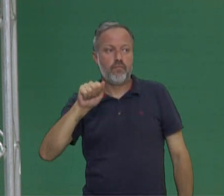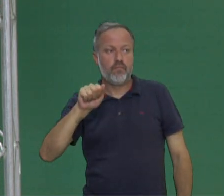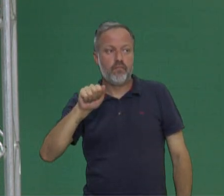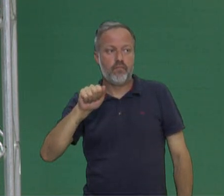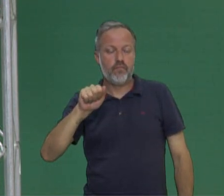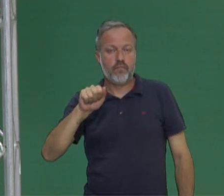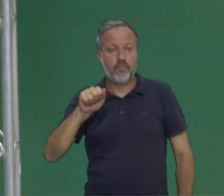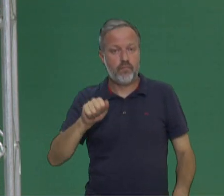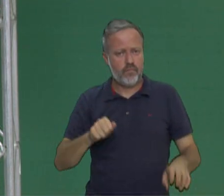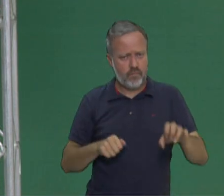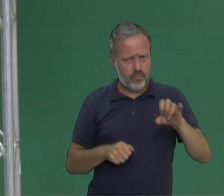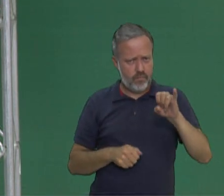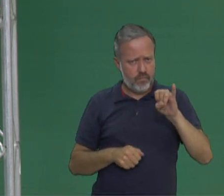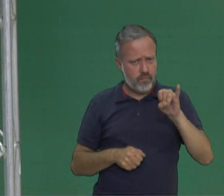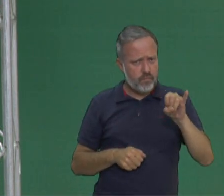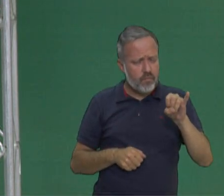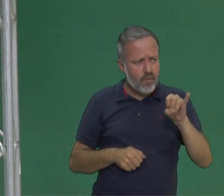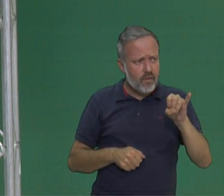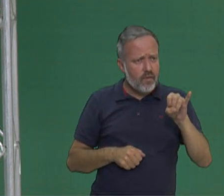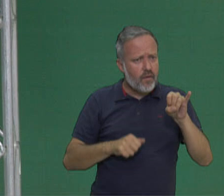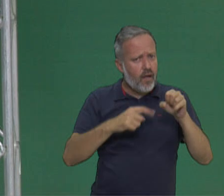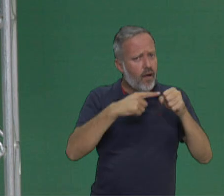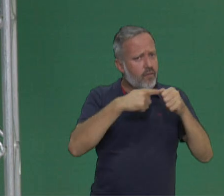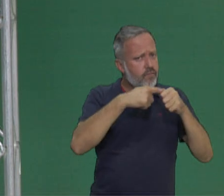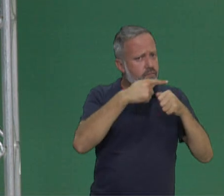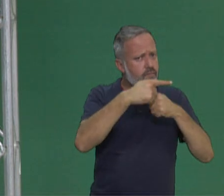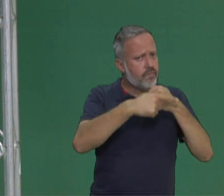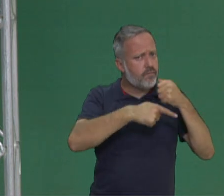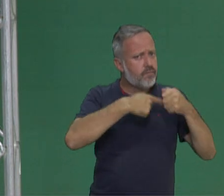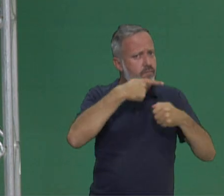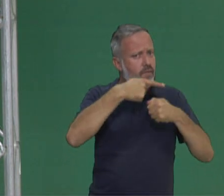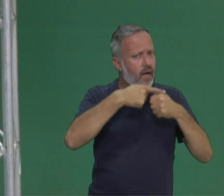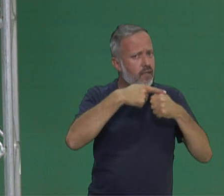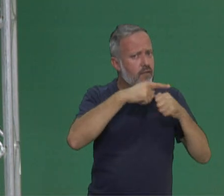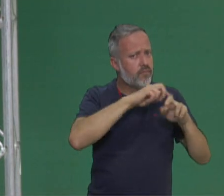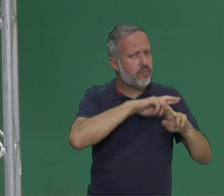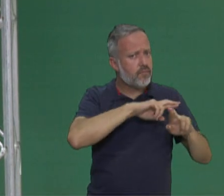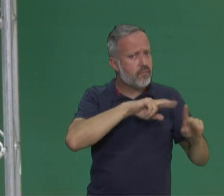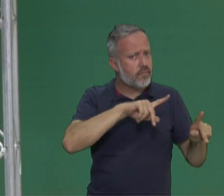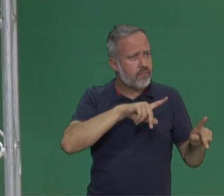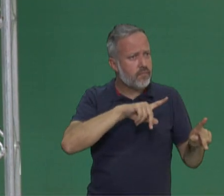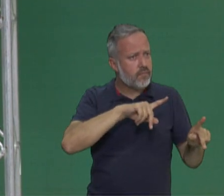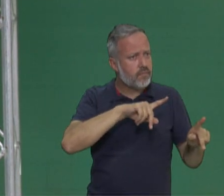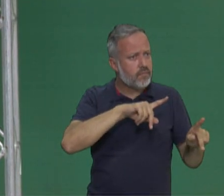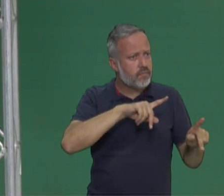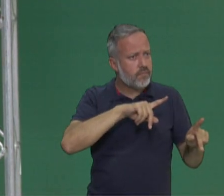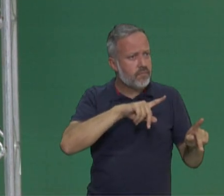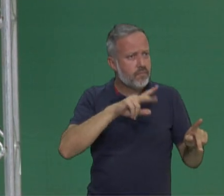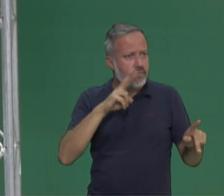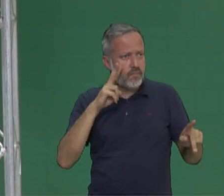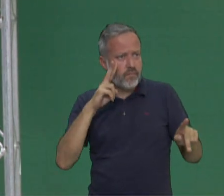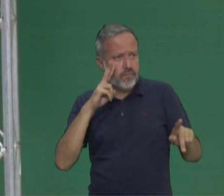de prótons é diferente, eu estou falando de átomos diferentes. Lembra disso? Olá, ó, boro e berílio.